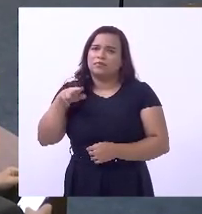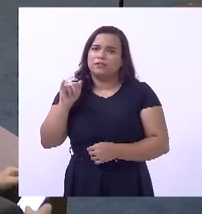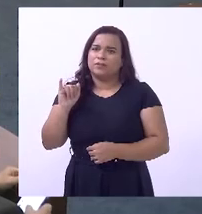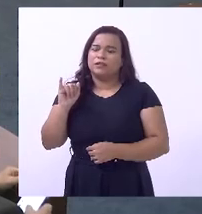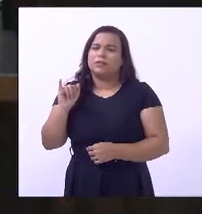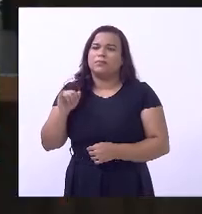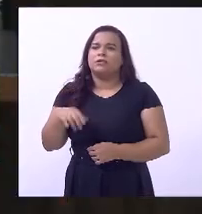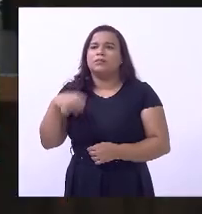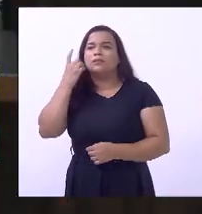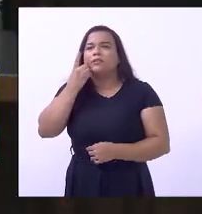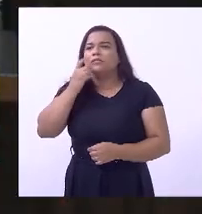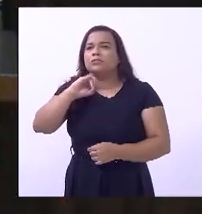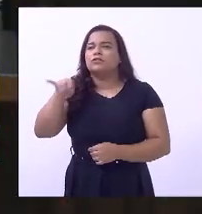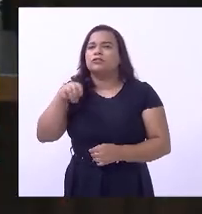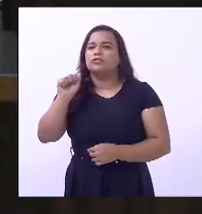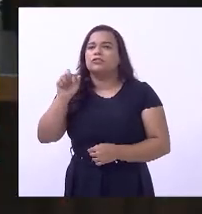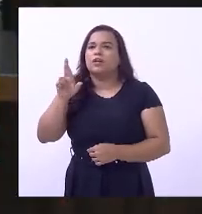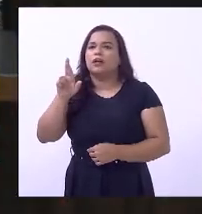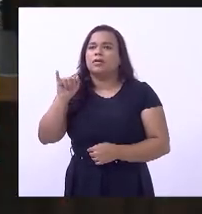Deputado Jari Oliveira.